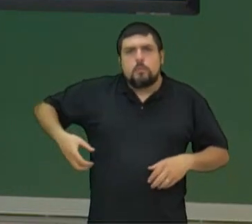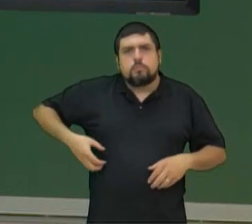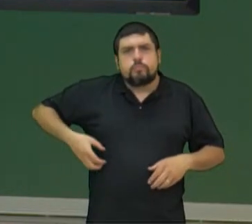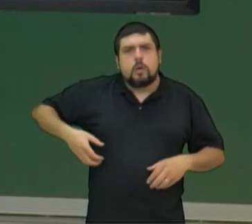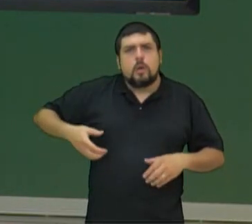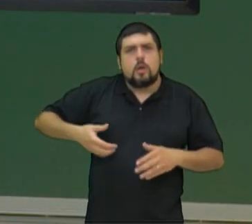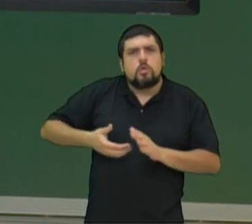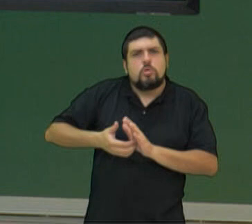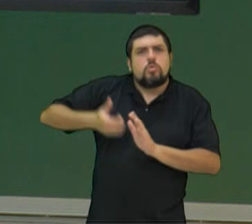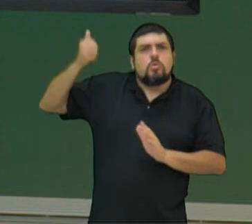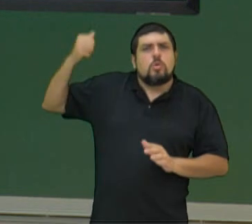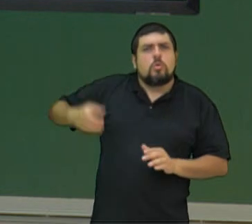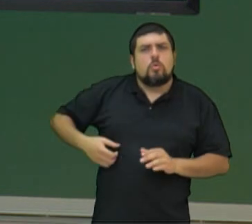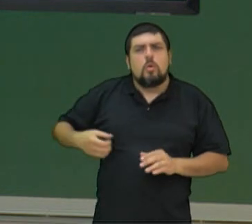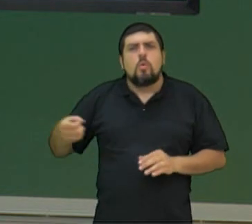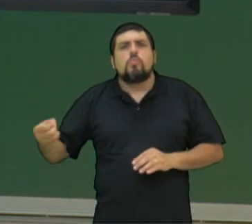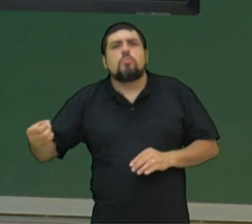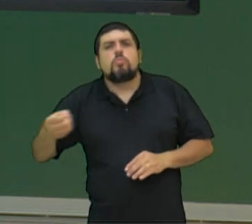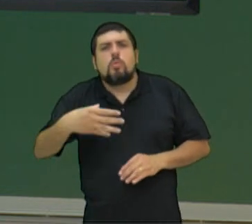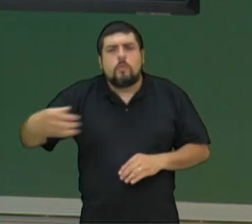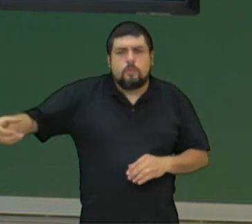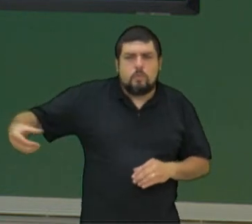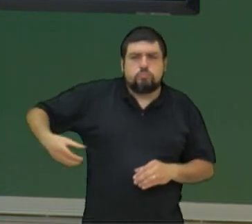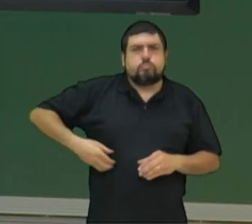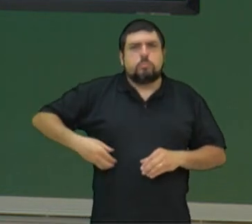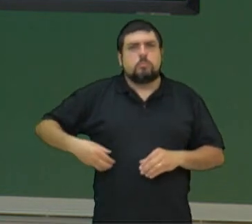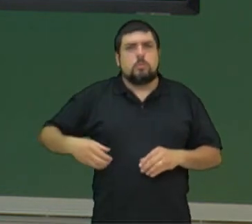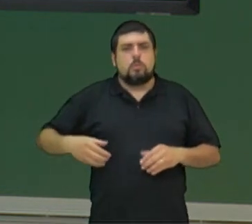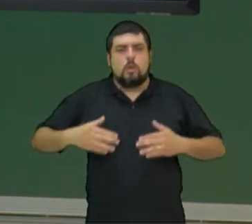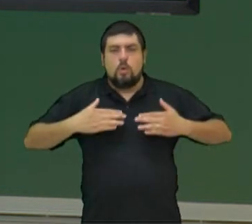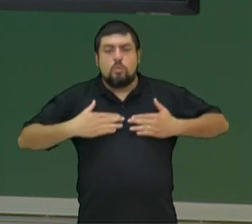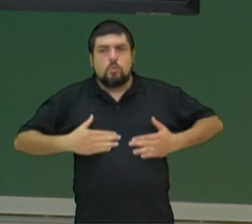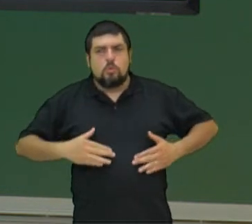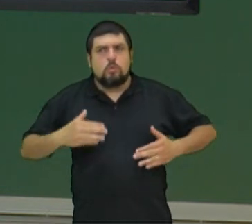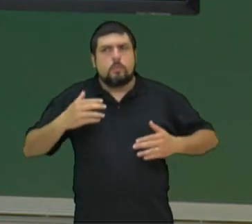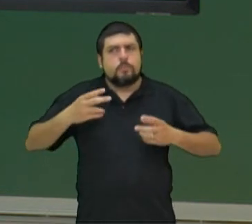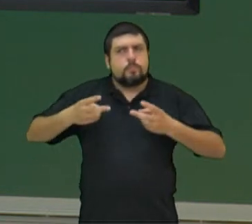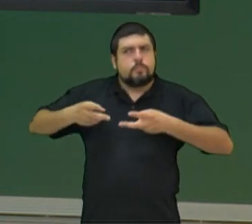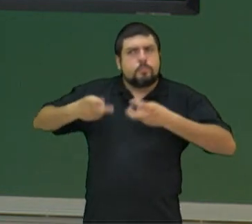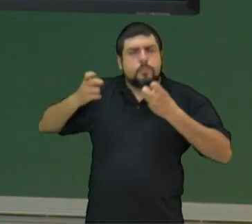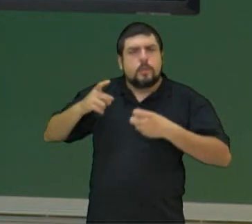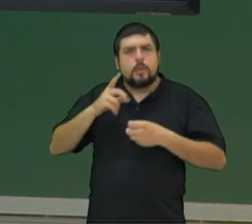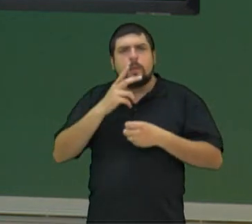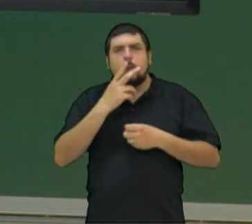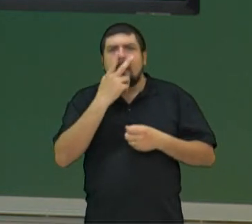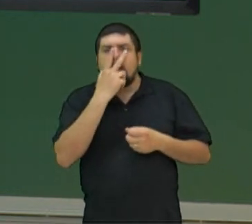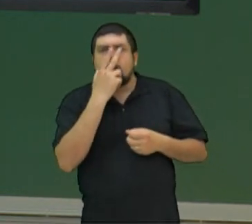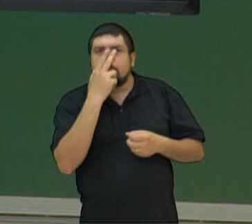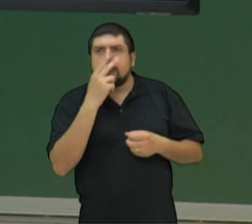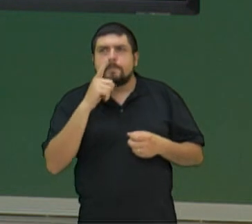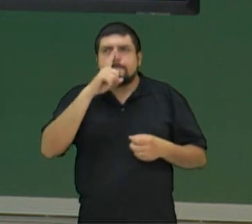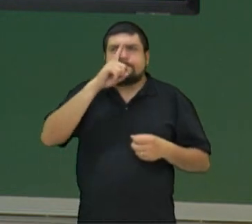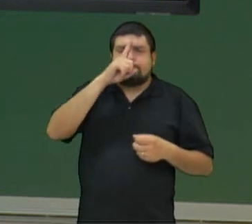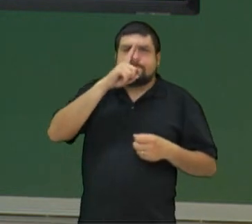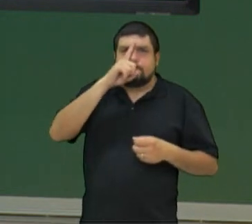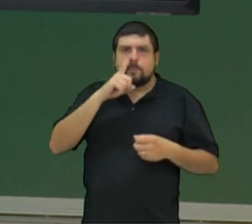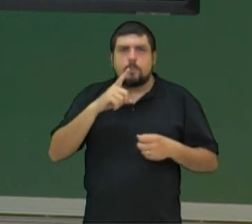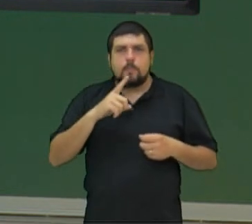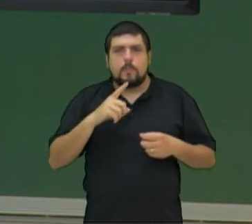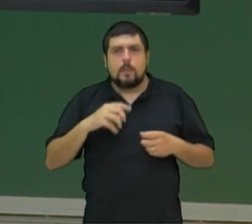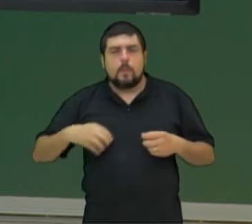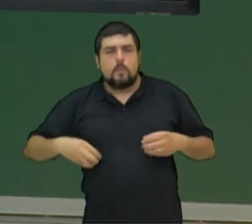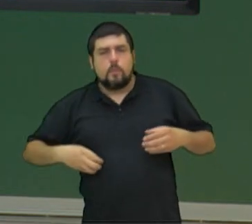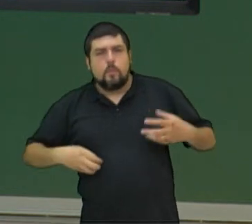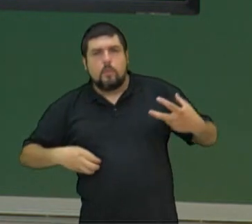órgão e colocado um outro órgão que não era dele. O organismo entende como uma ameaça e esses anticorpos começam a rejeitar aquele